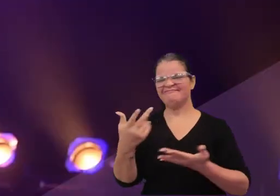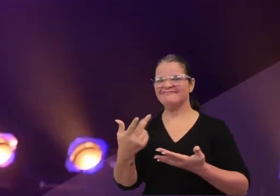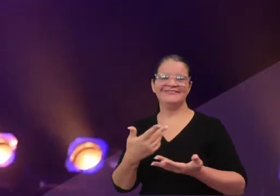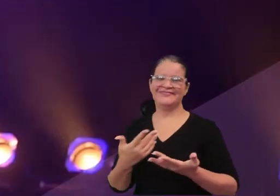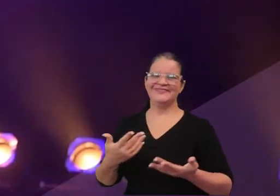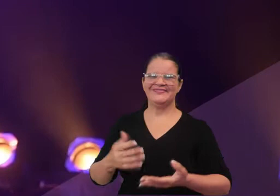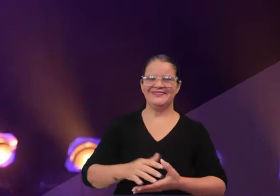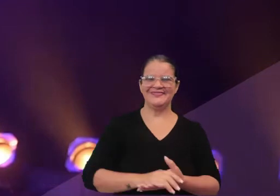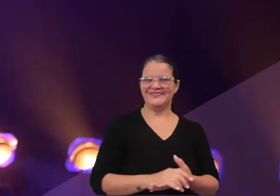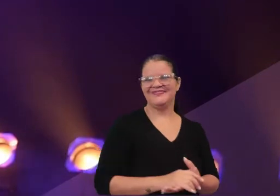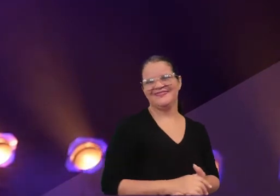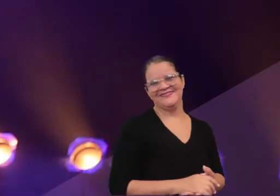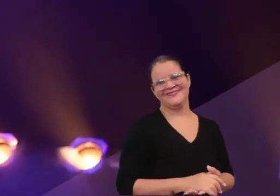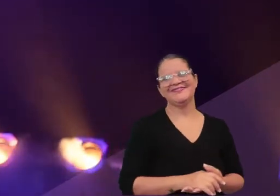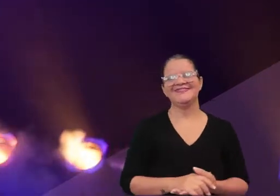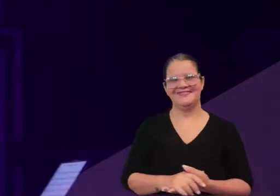Espalhar, estragar o rolê.